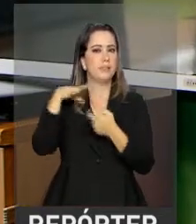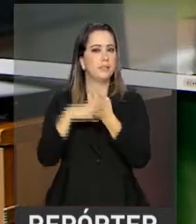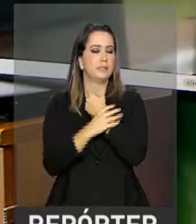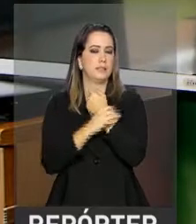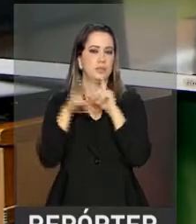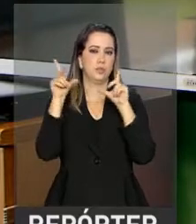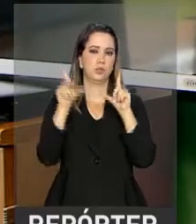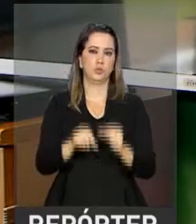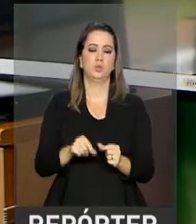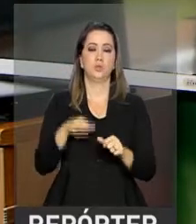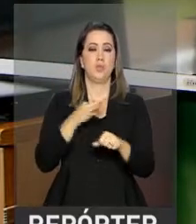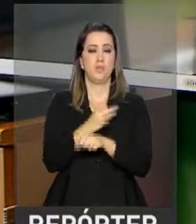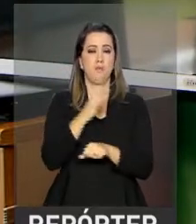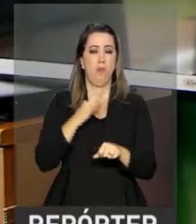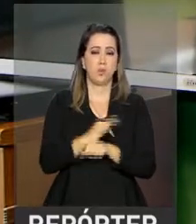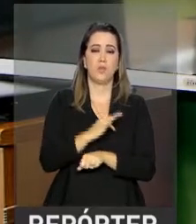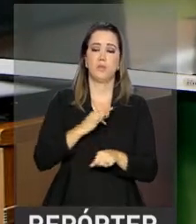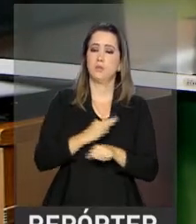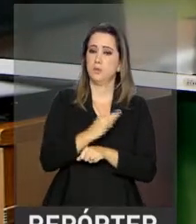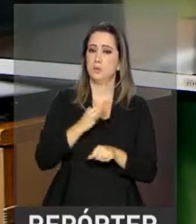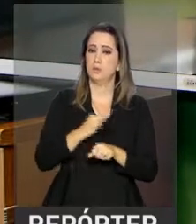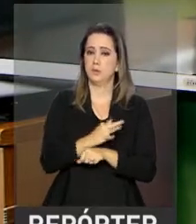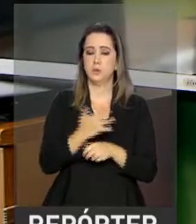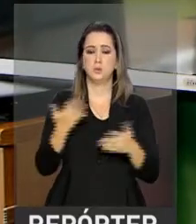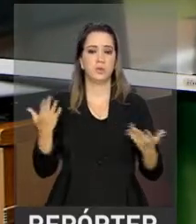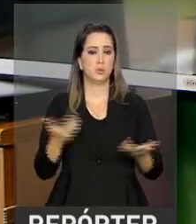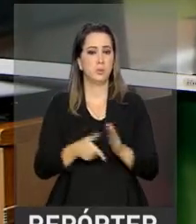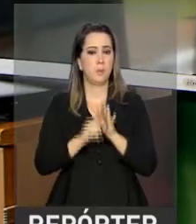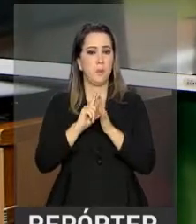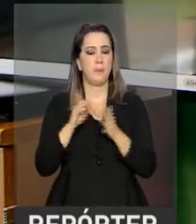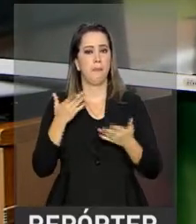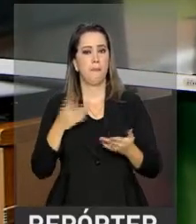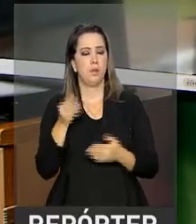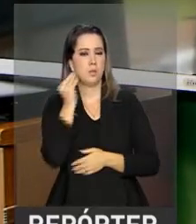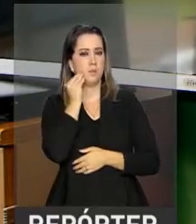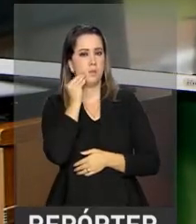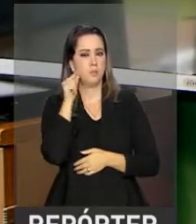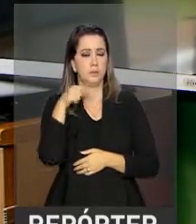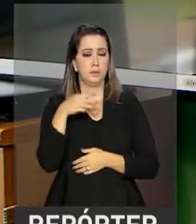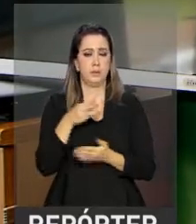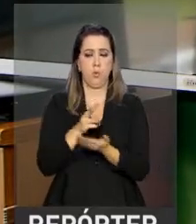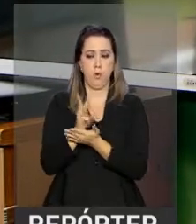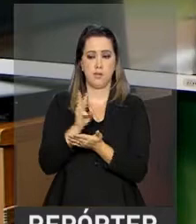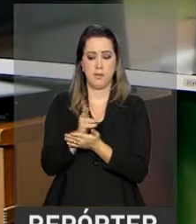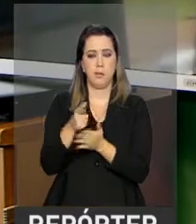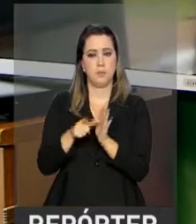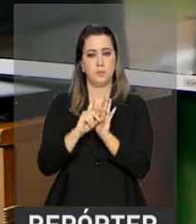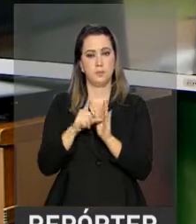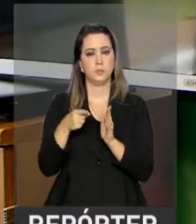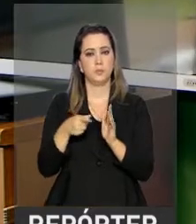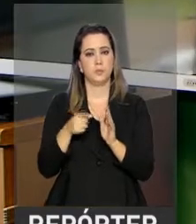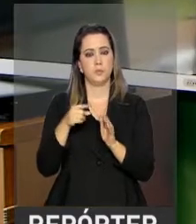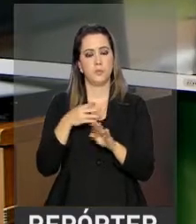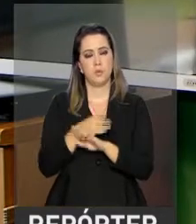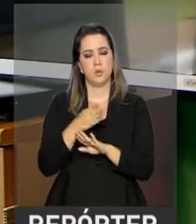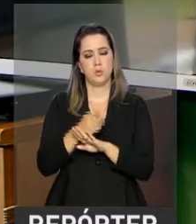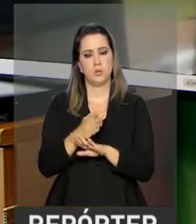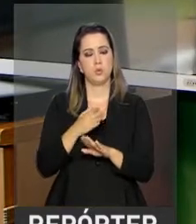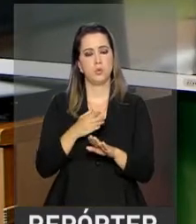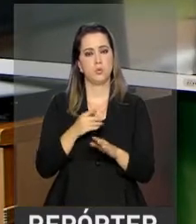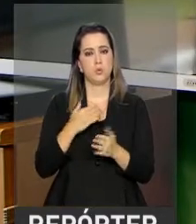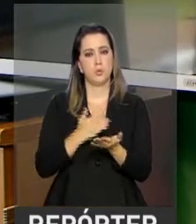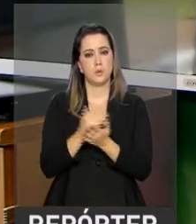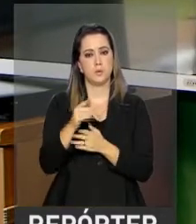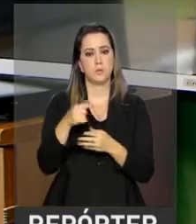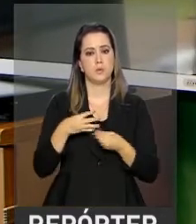o índice de abstenção nas nas entrevistas a gente estava fazendo em fase de teste a notificação antes da de entrar em vigor e